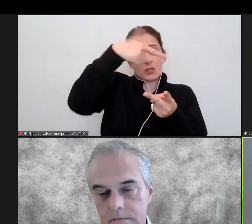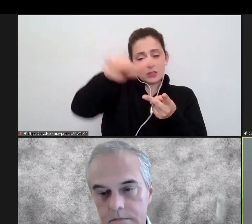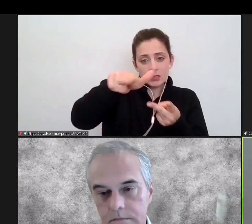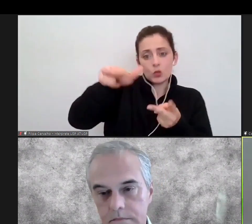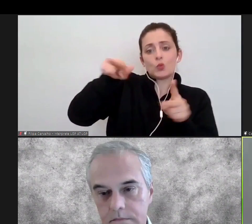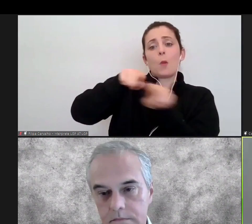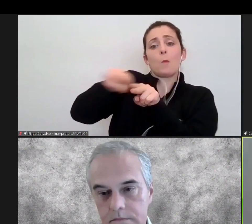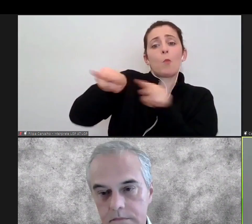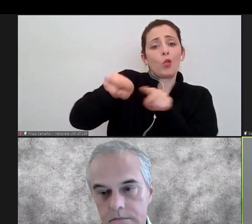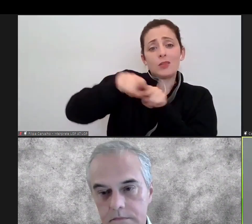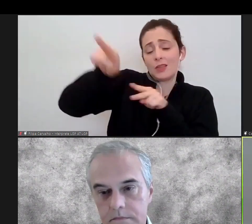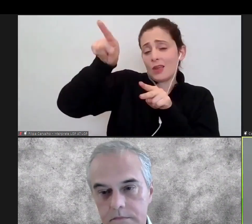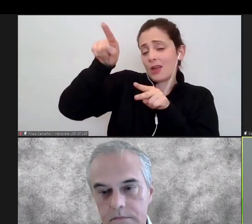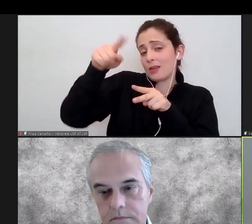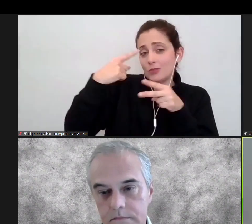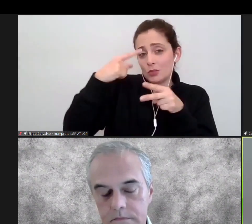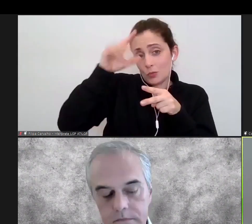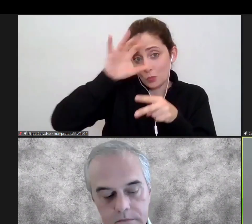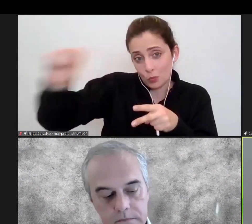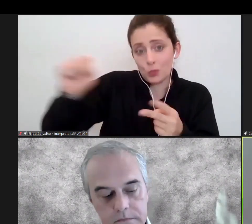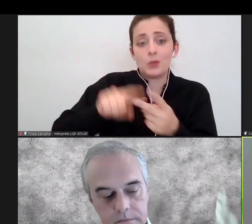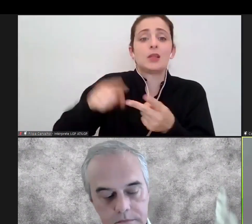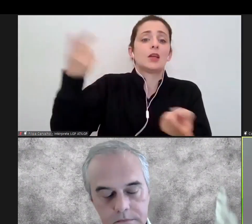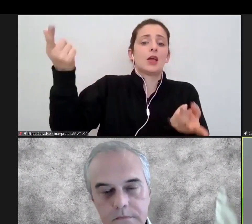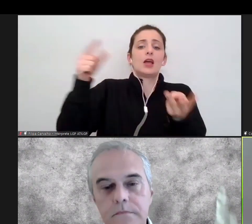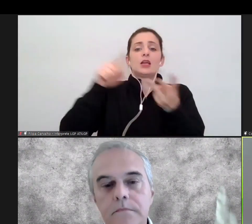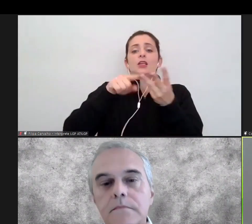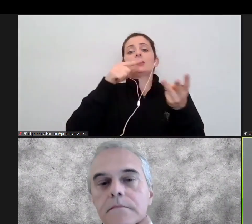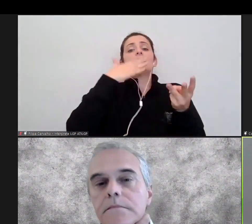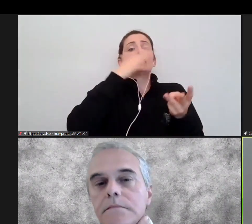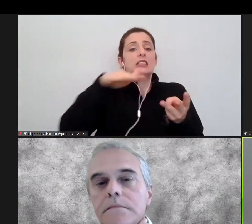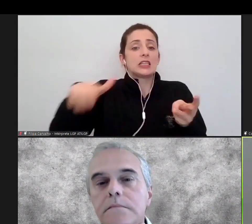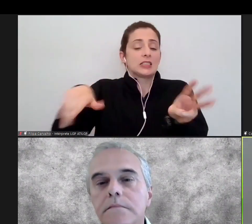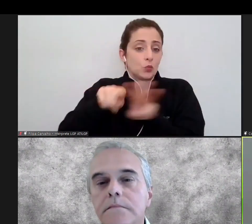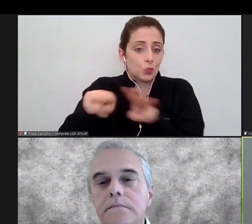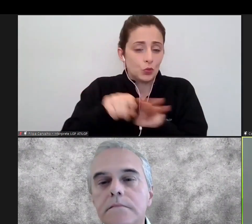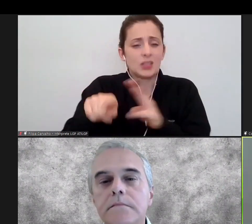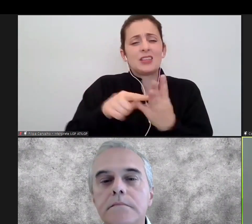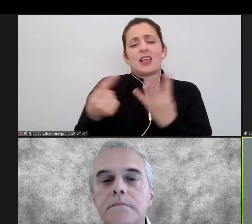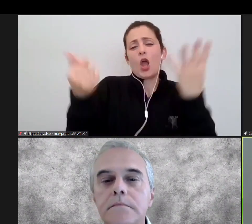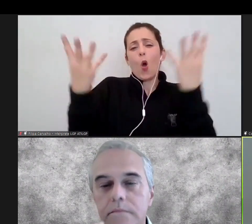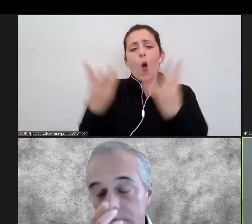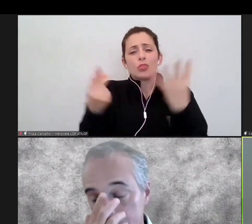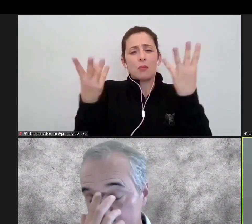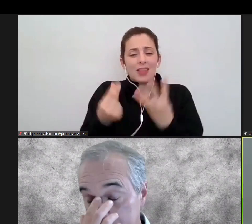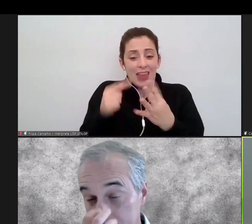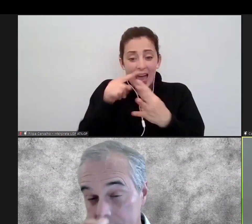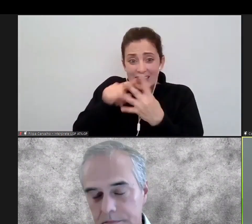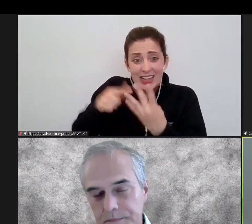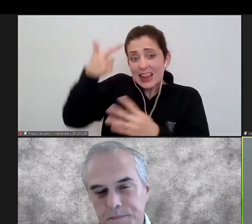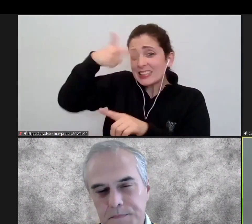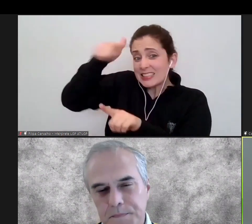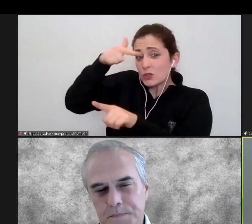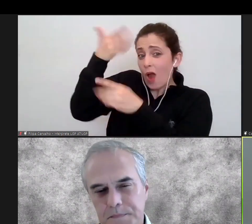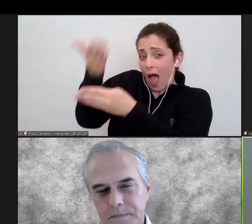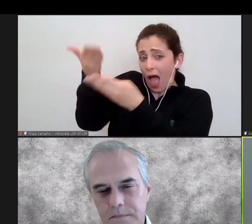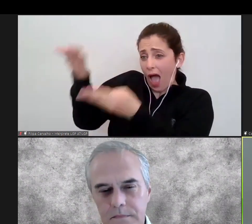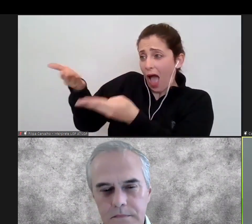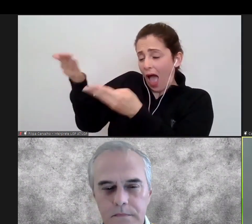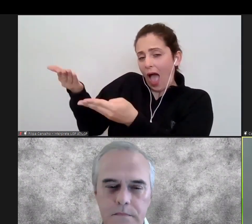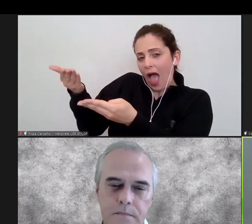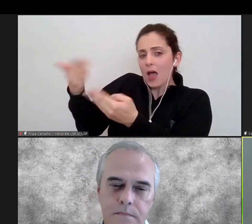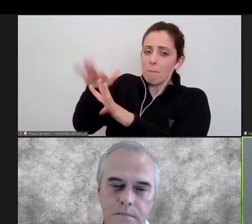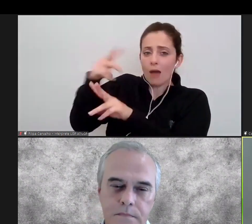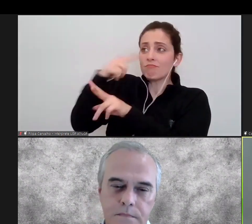públicas, ciências políticas, contabilidade, e portanto acho que é mesmo muito importante que,